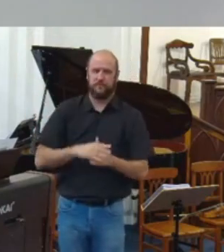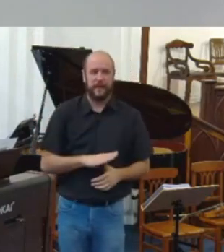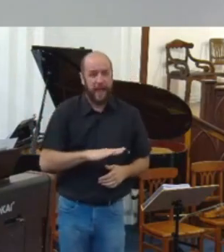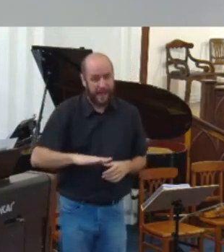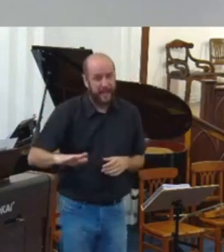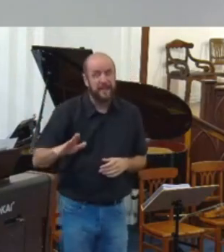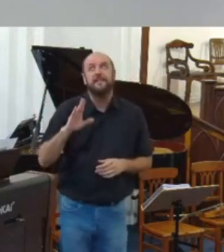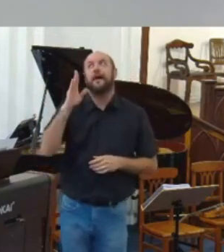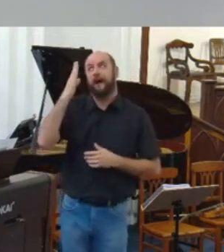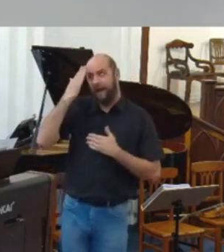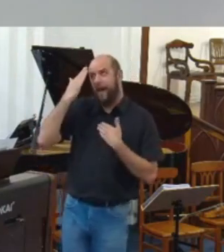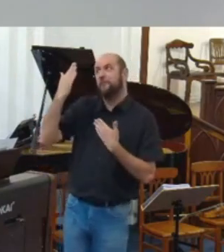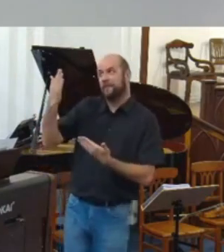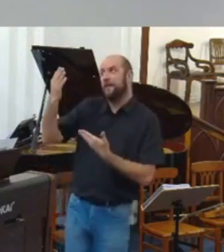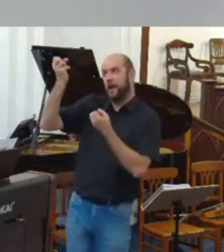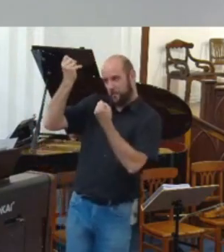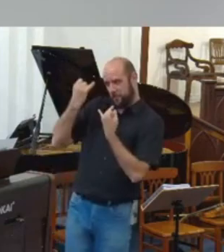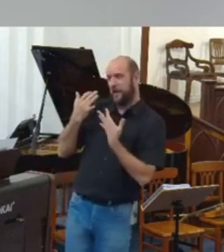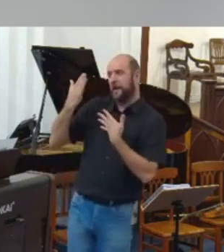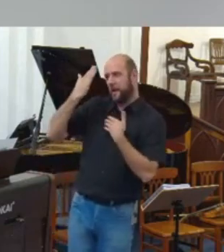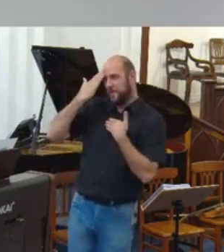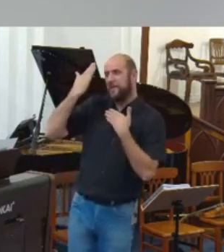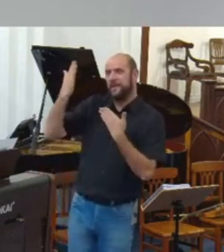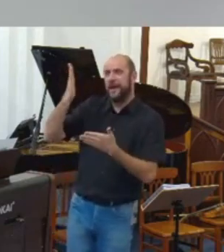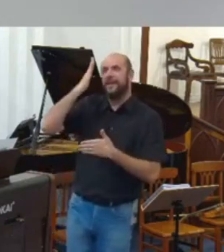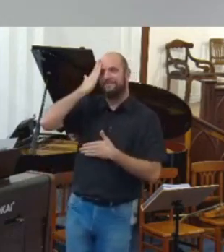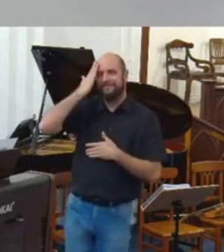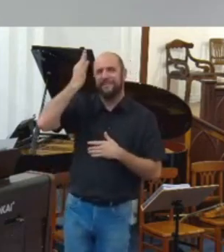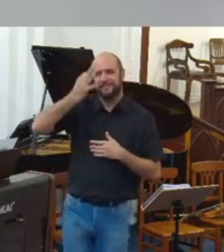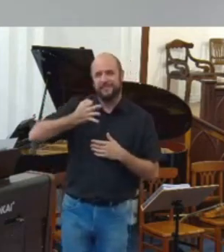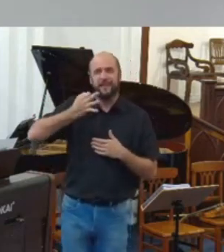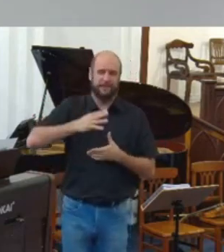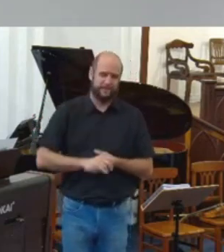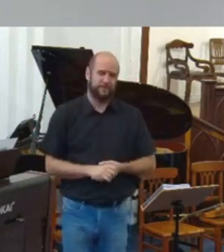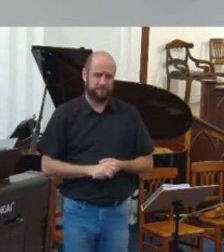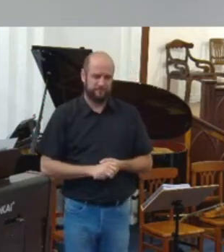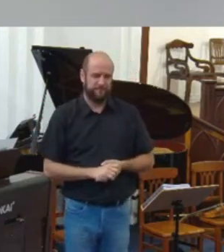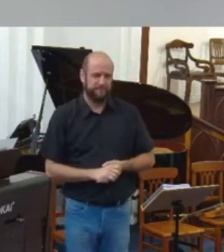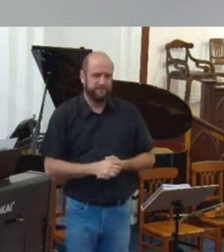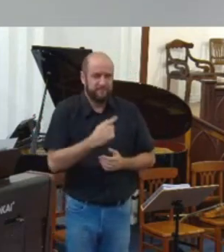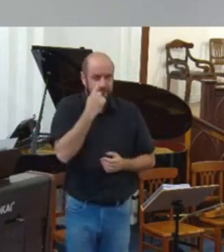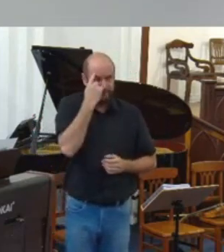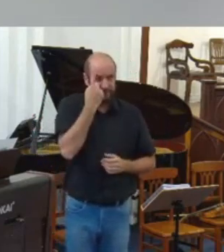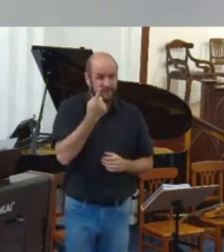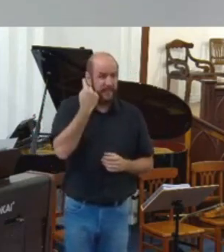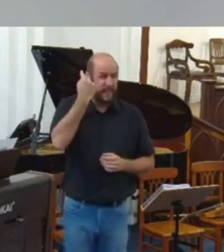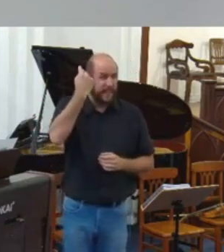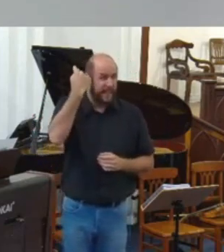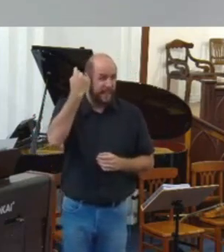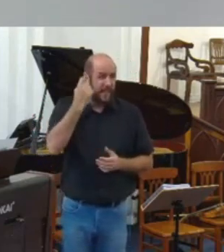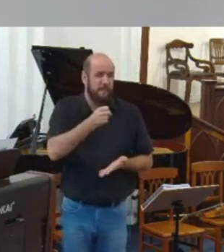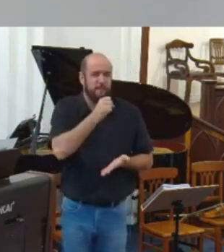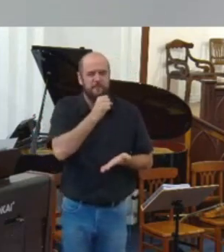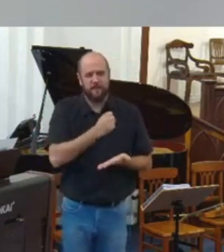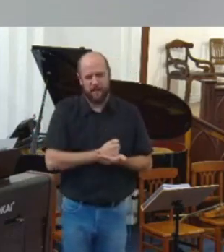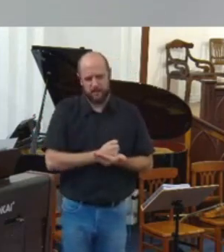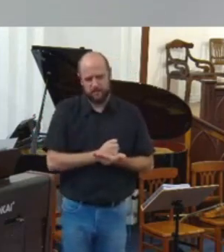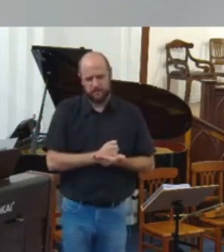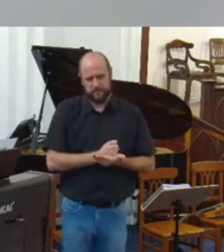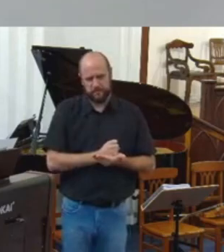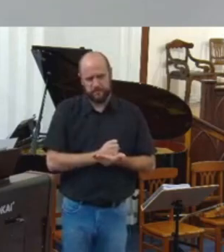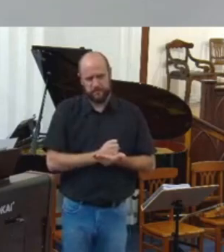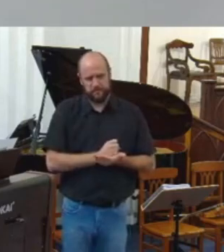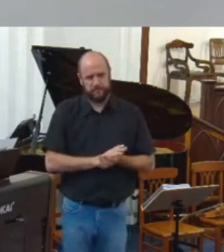que bom então, pai, obrigado, pai, por explicar isso para mim. Isso tudo lá no Antigo Testamento.